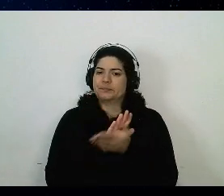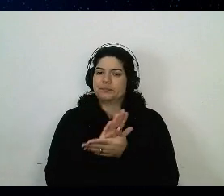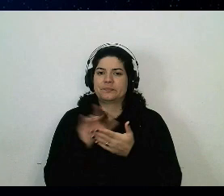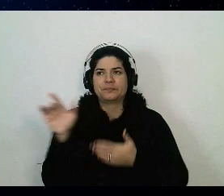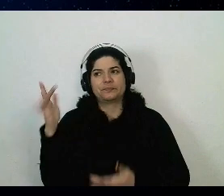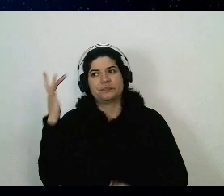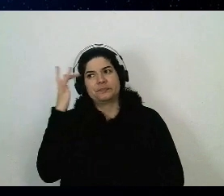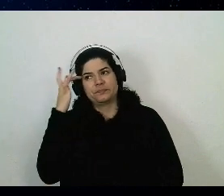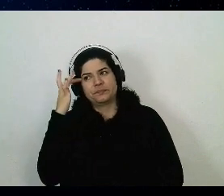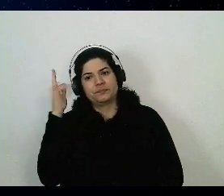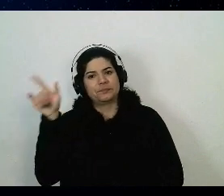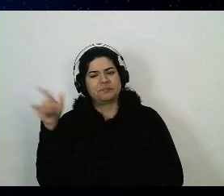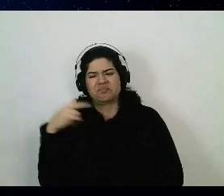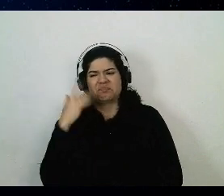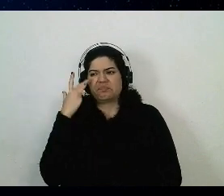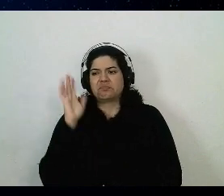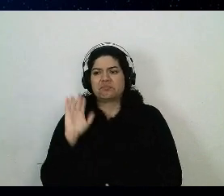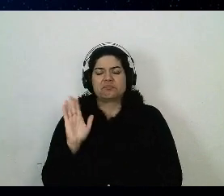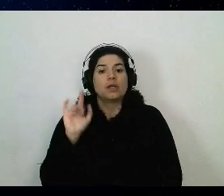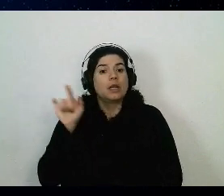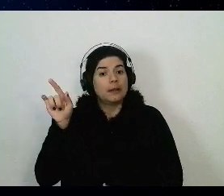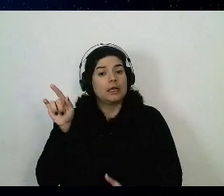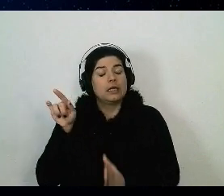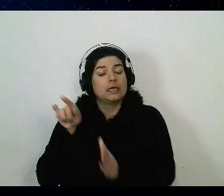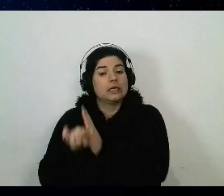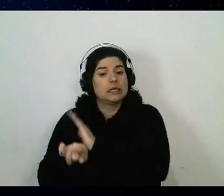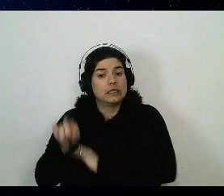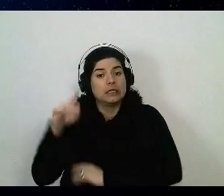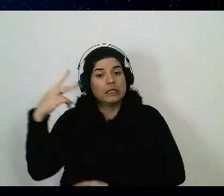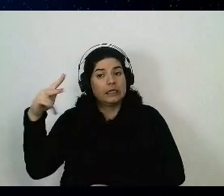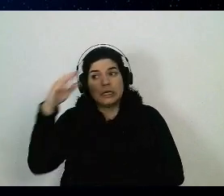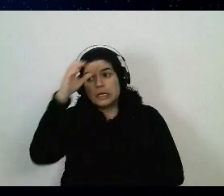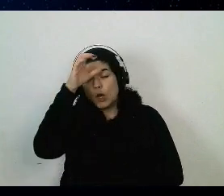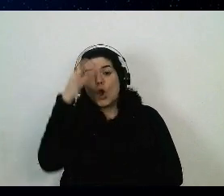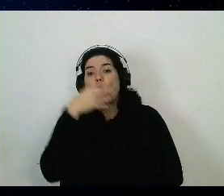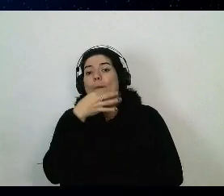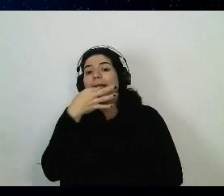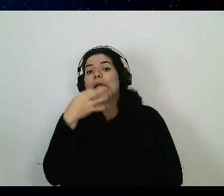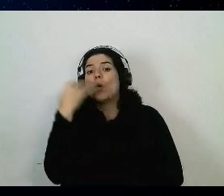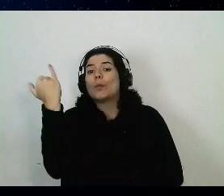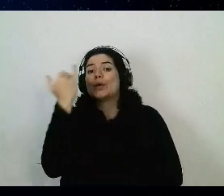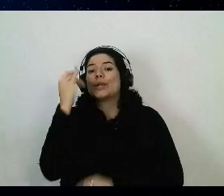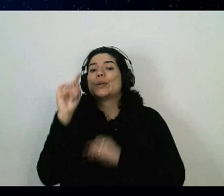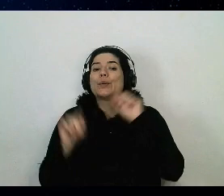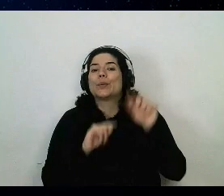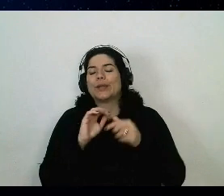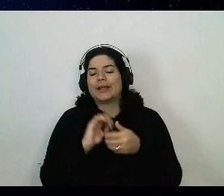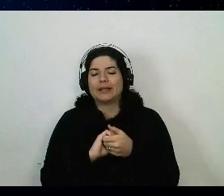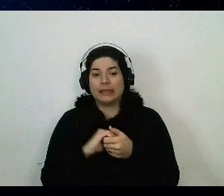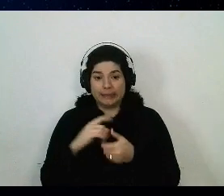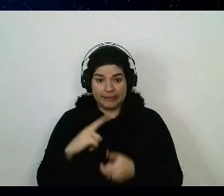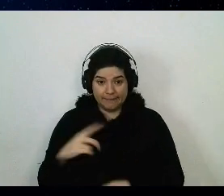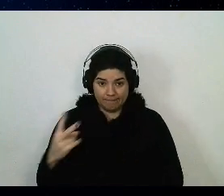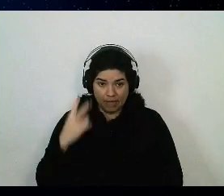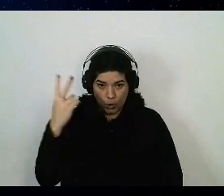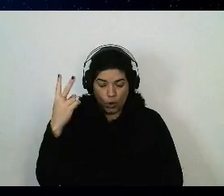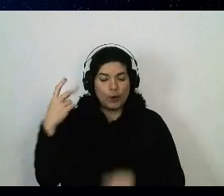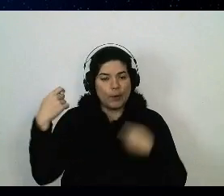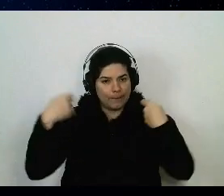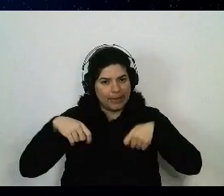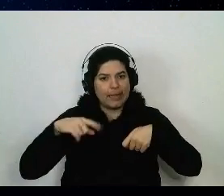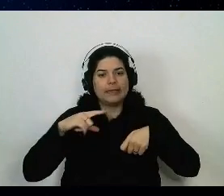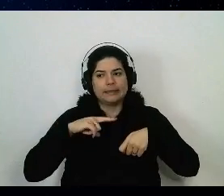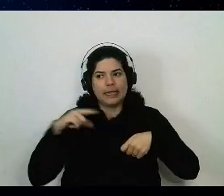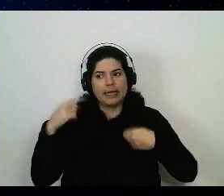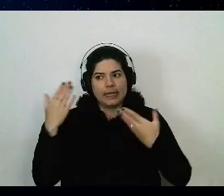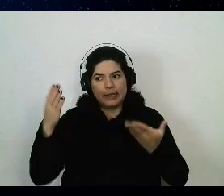nós. Nós precisamos perguntar ao nosso cliente realmente o que importa para ele. Gerar valor? Precisamos agregar valor para o nosso cliente? Sim,